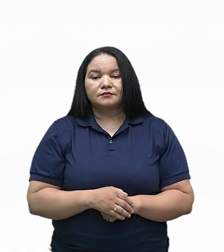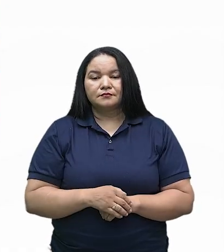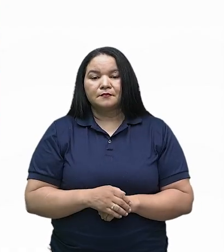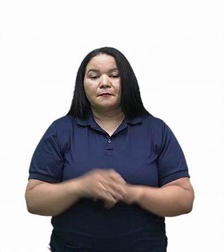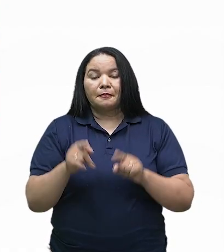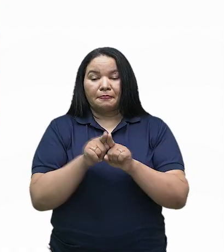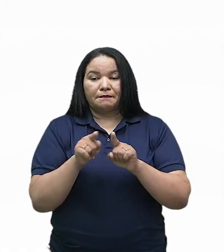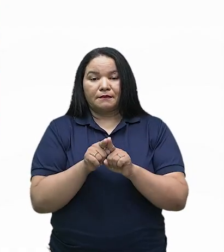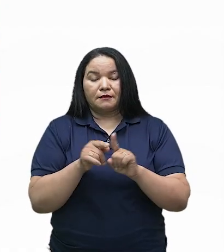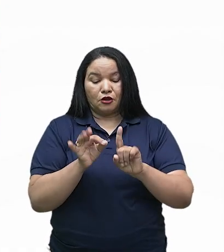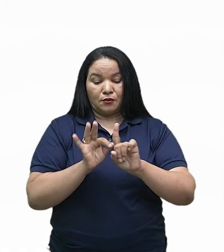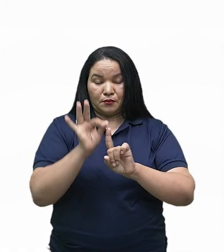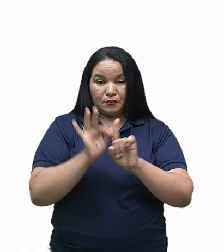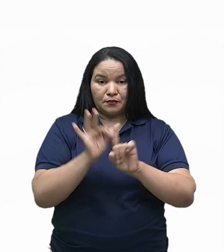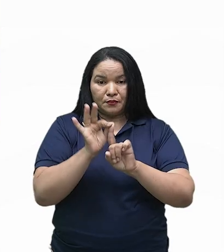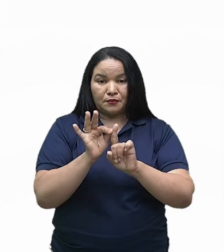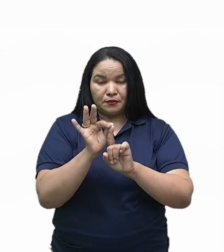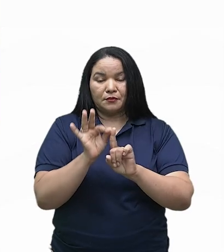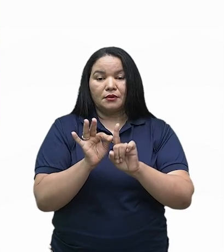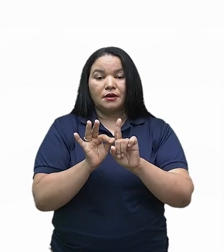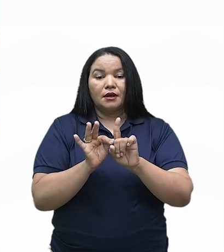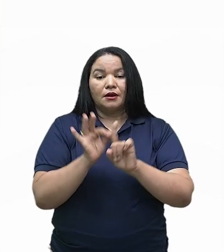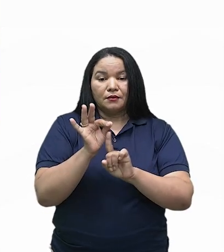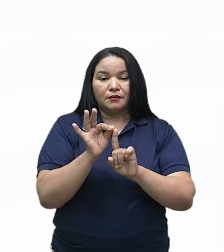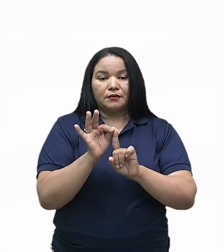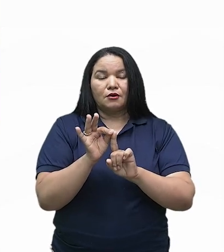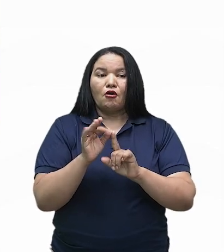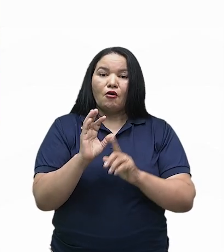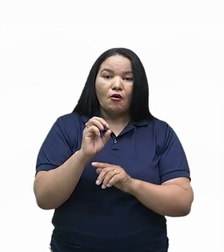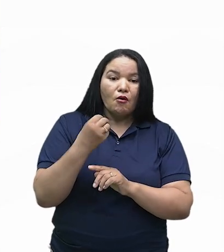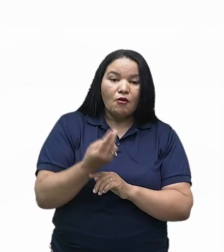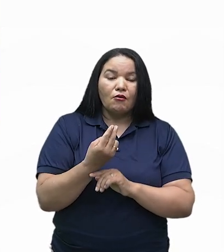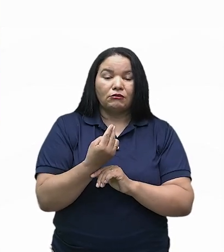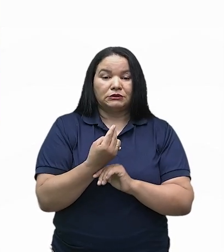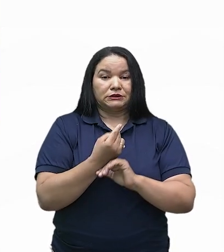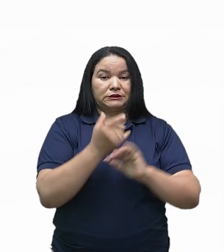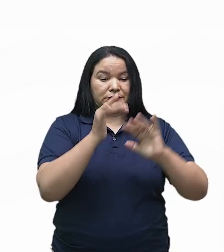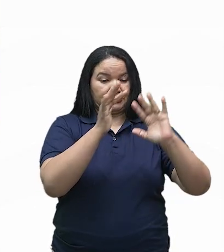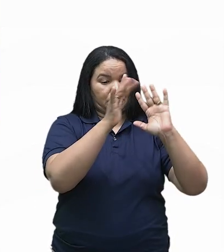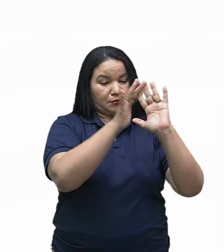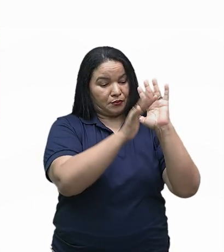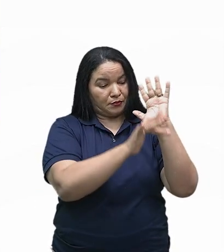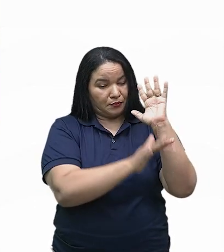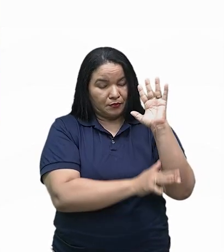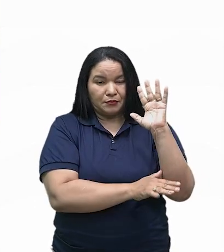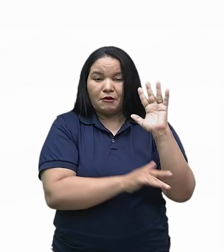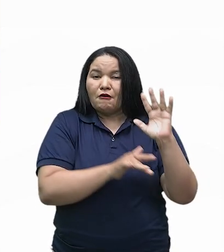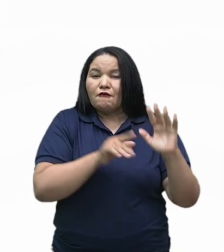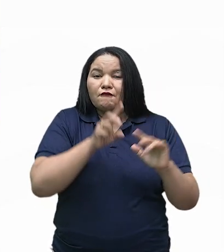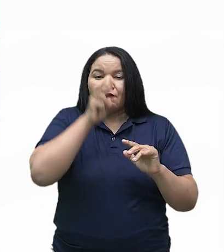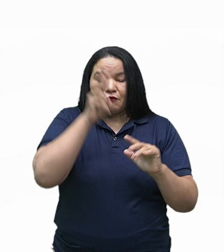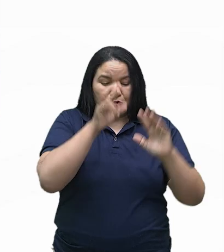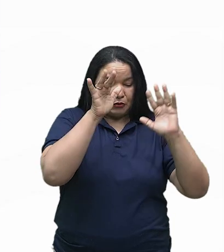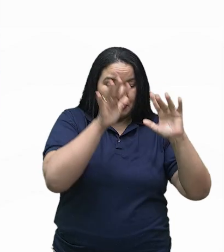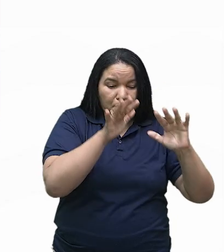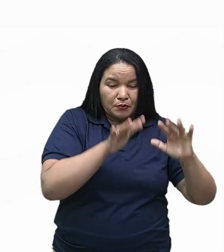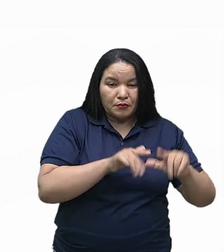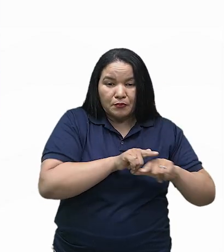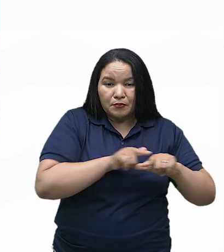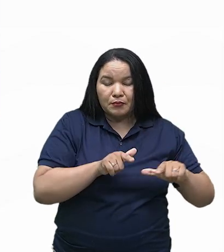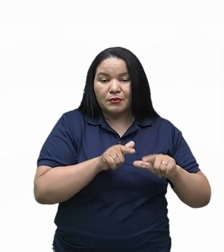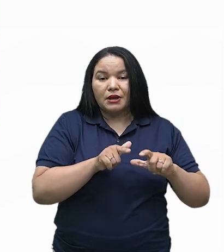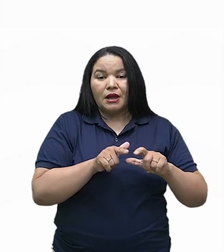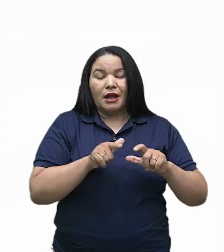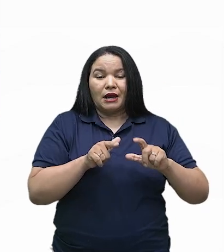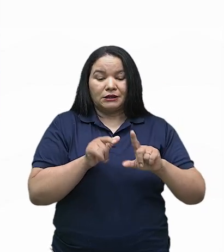ele mostra essas situações extremas. Ou é uma seca muito grande, muito intensa, que leva também a um calor